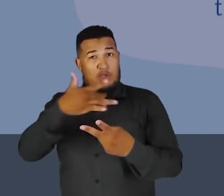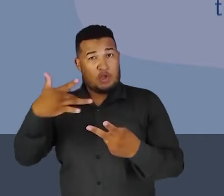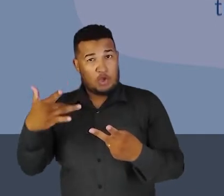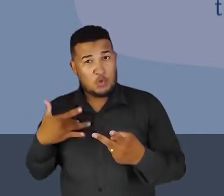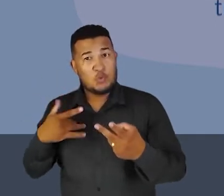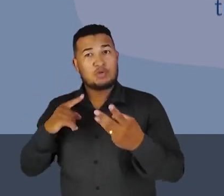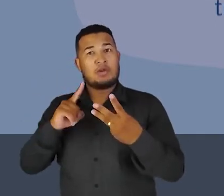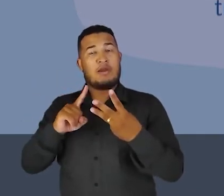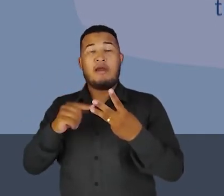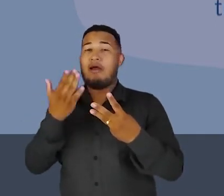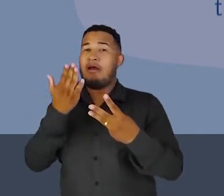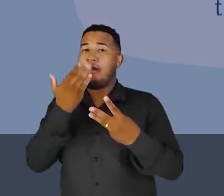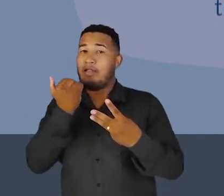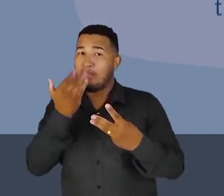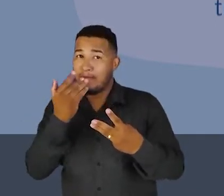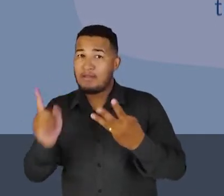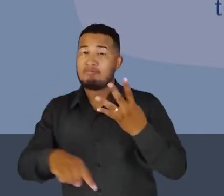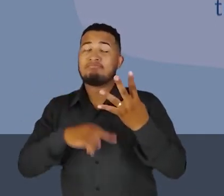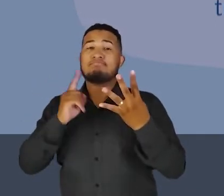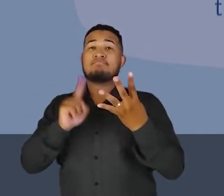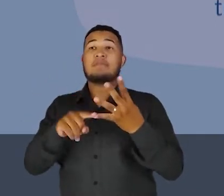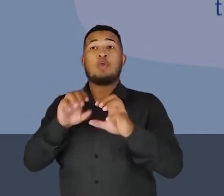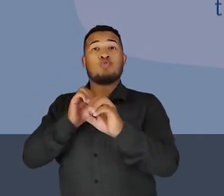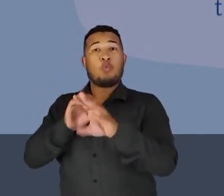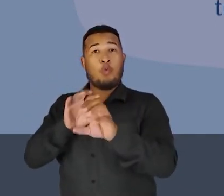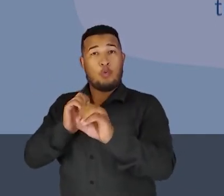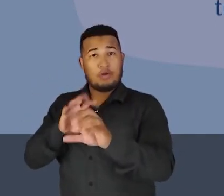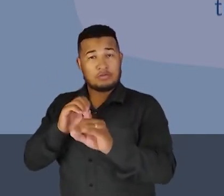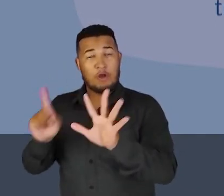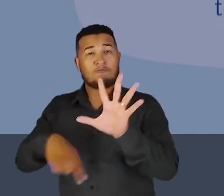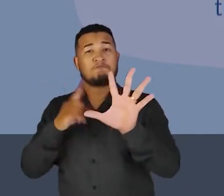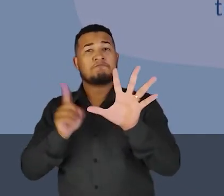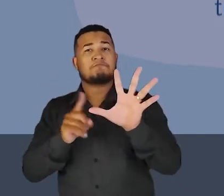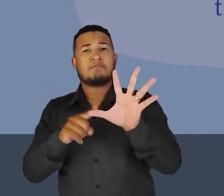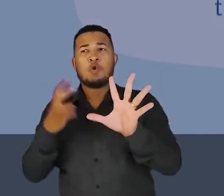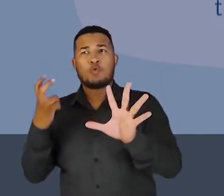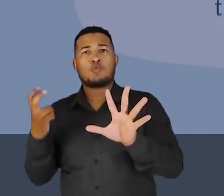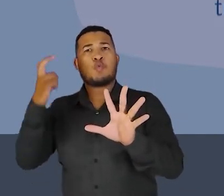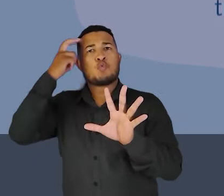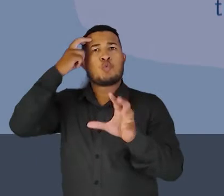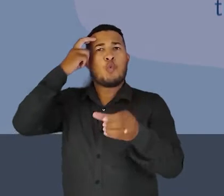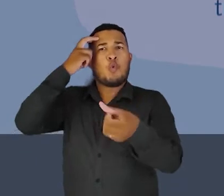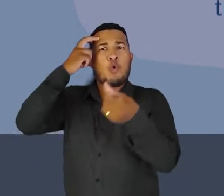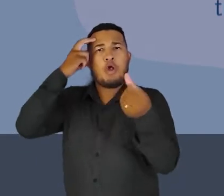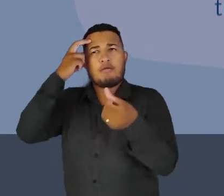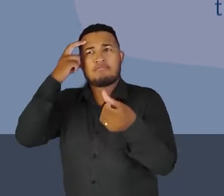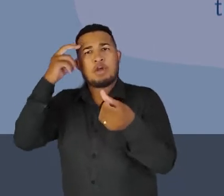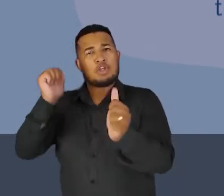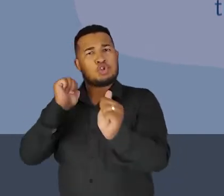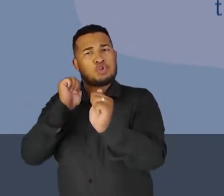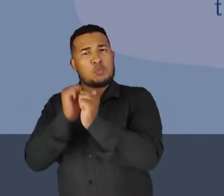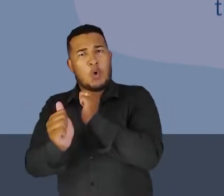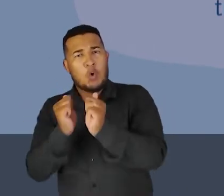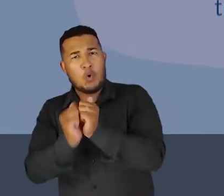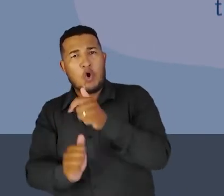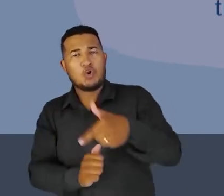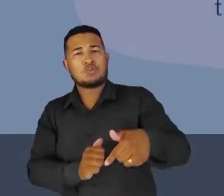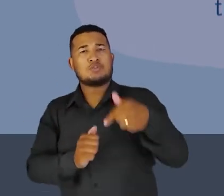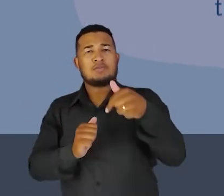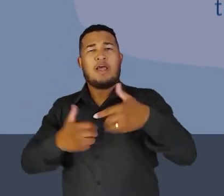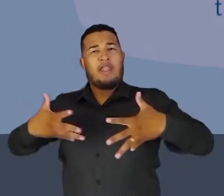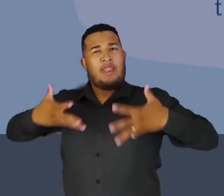saúde, à alimentação, à educação, à cultura, ao esporte,